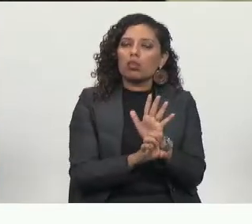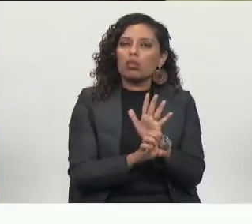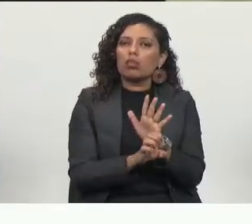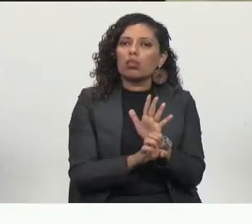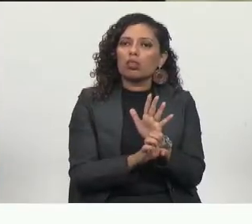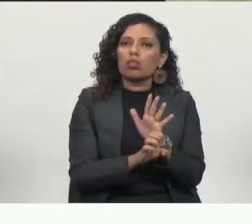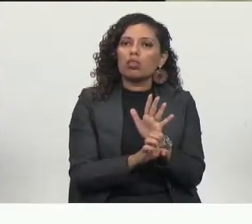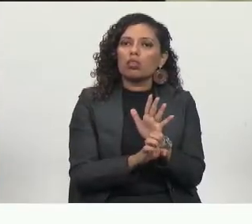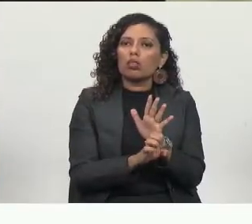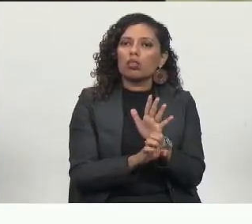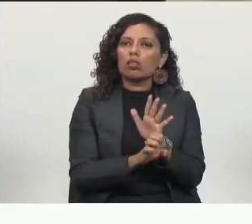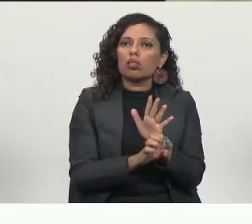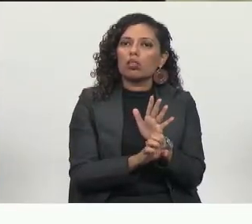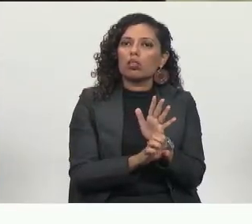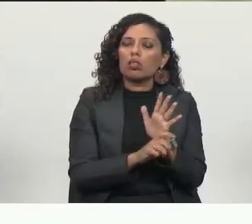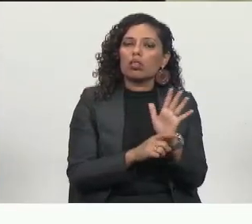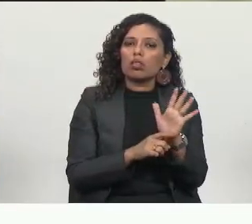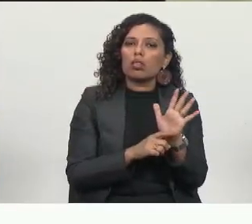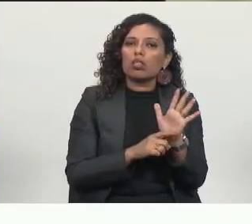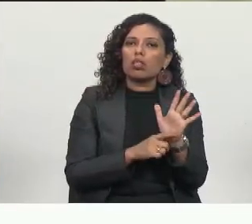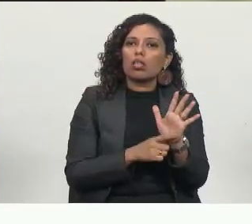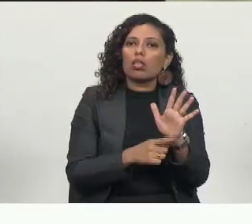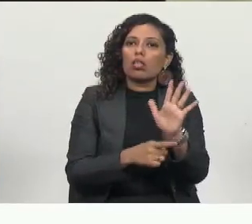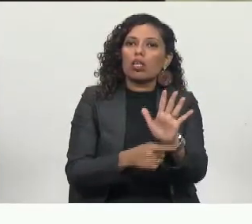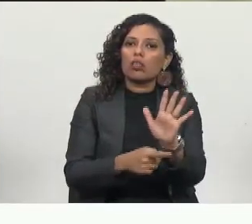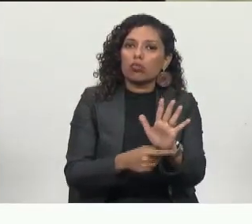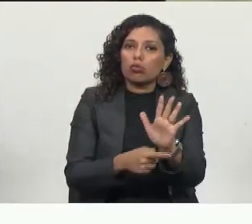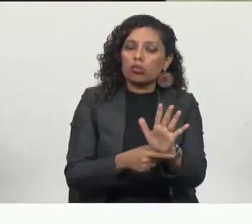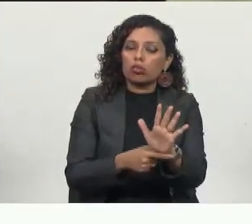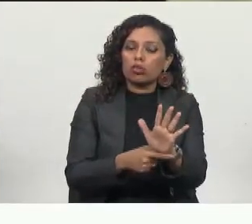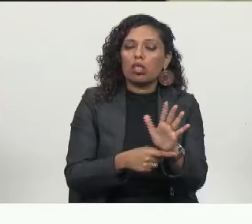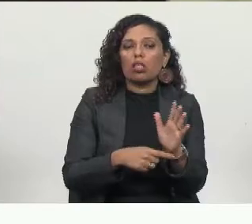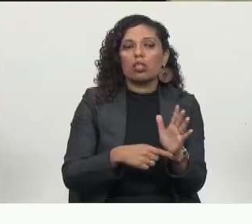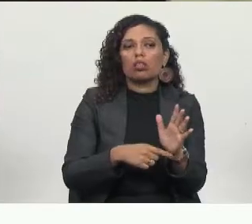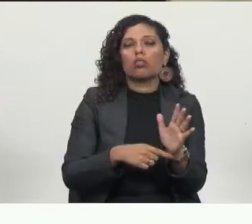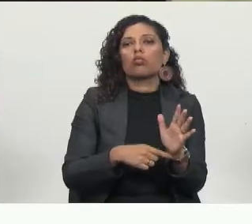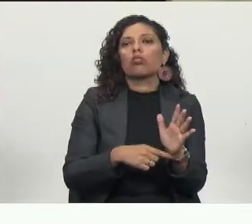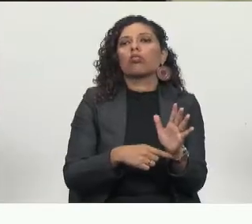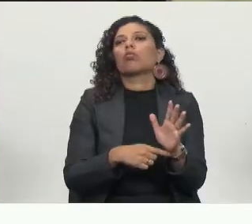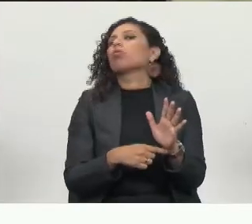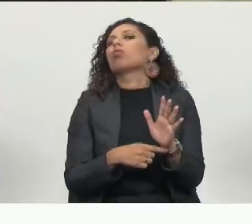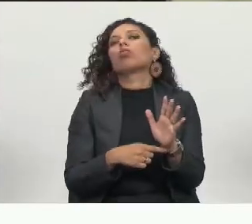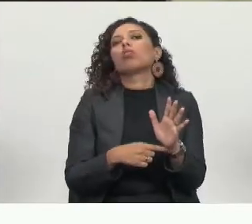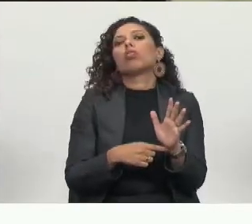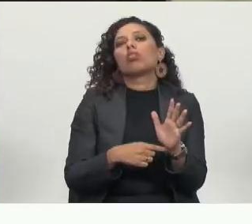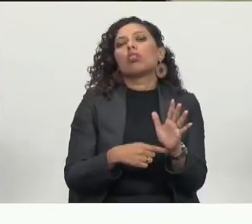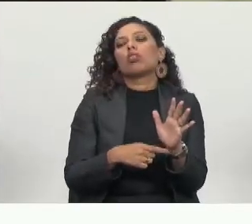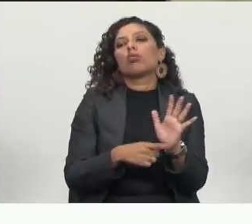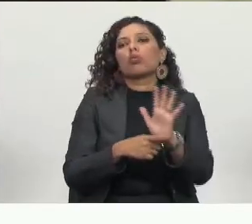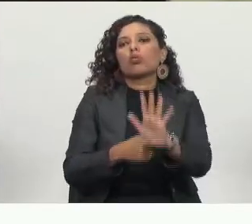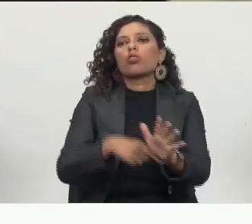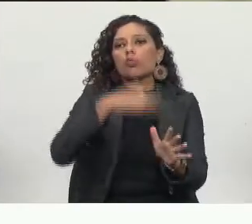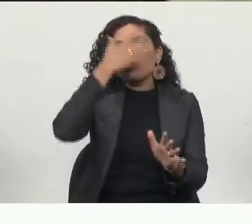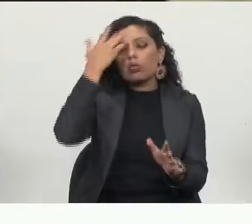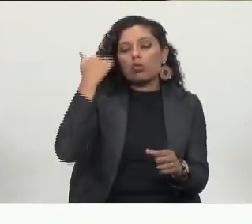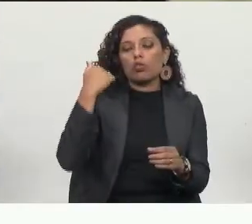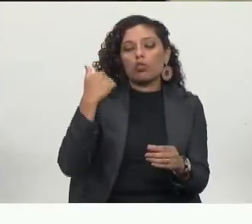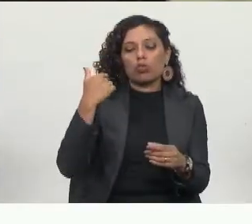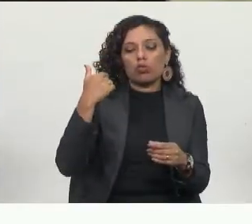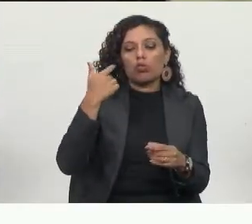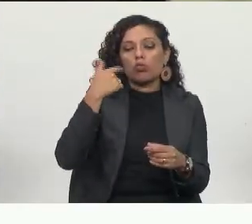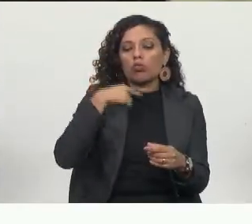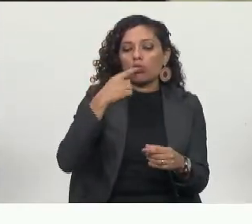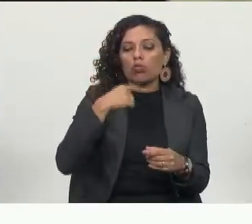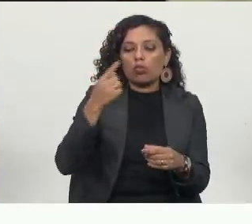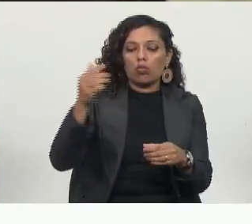ela serviu de álibi para aqueles que não tinham coragem de votar contra os servidores públicos e aproveitaram